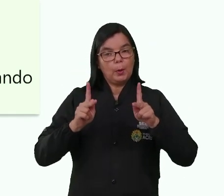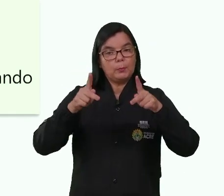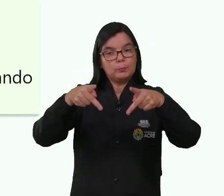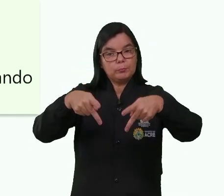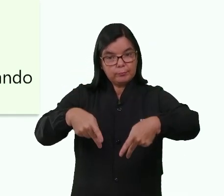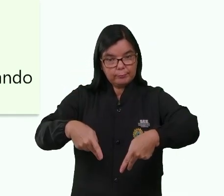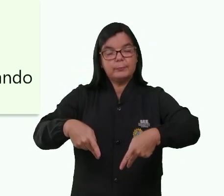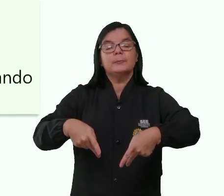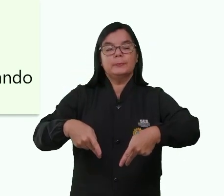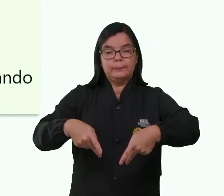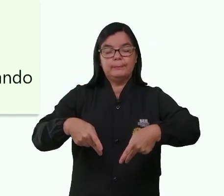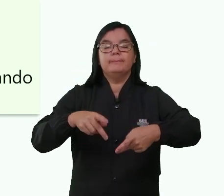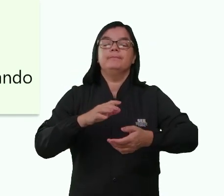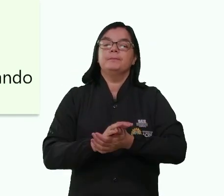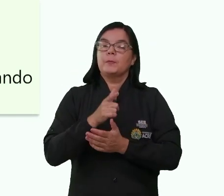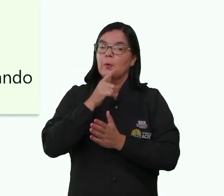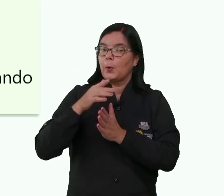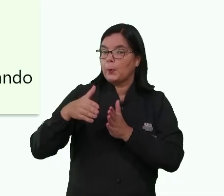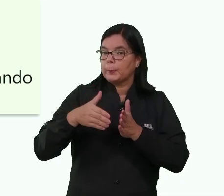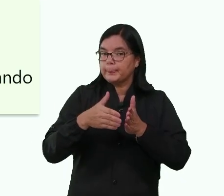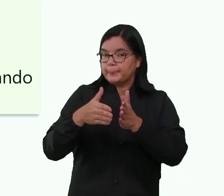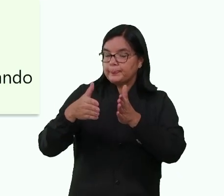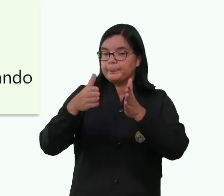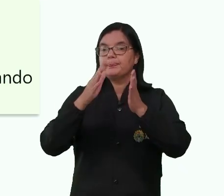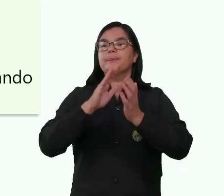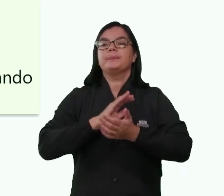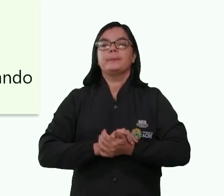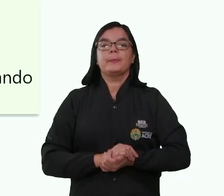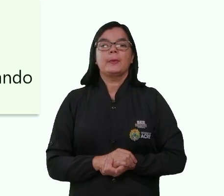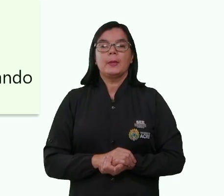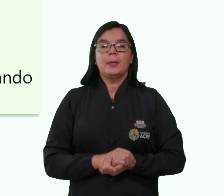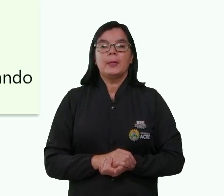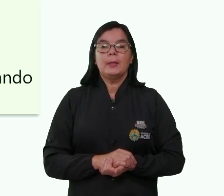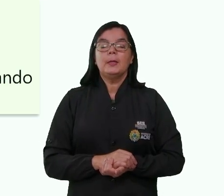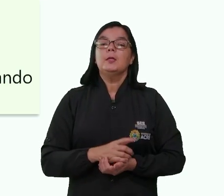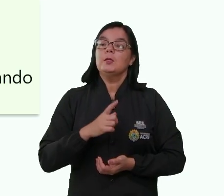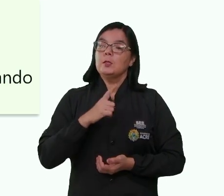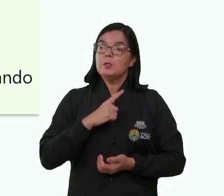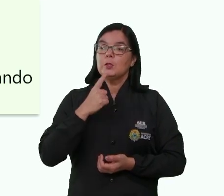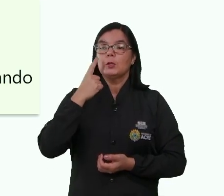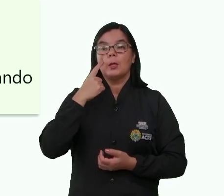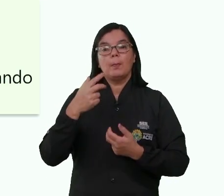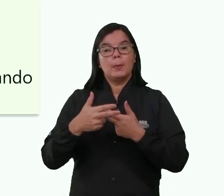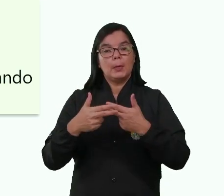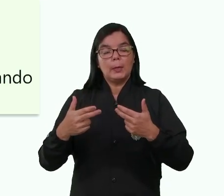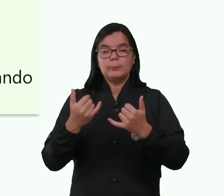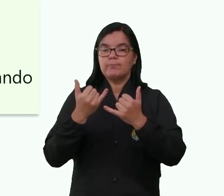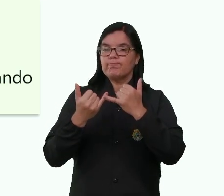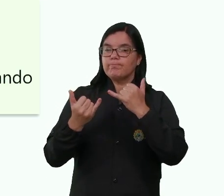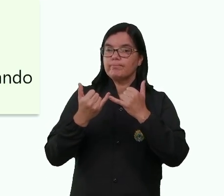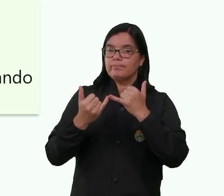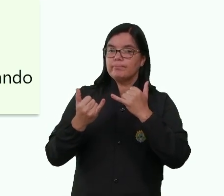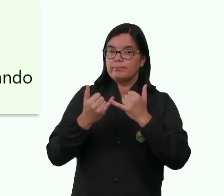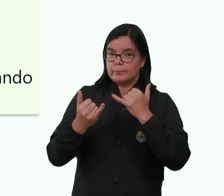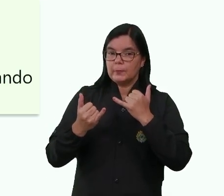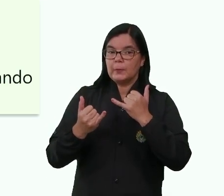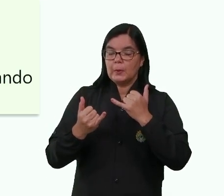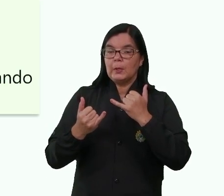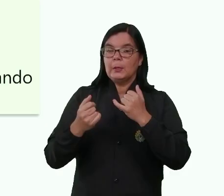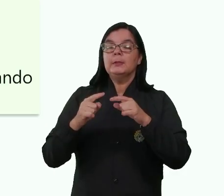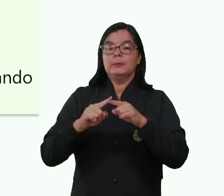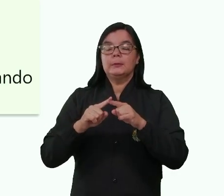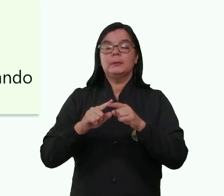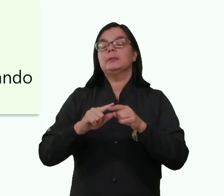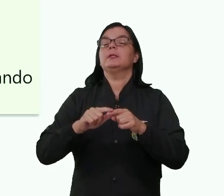um rio e uma ponte, o qual a travessia também é feita, e situação similar em Assis,